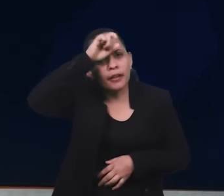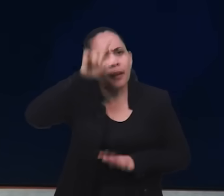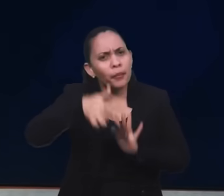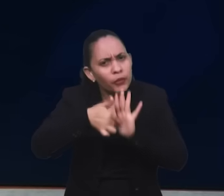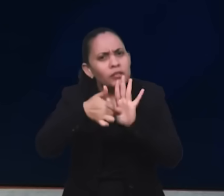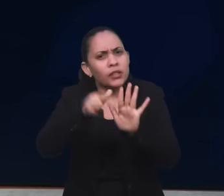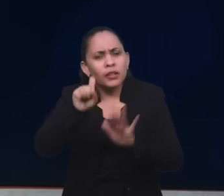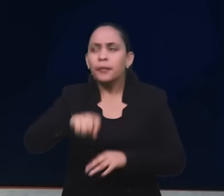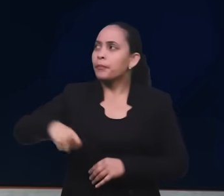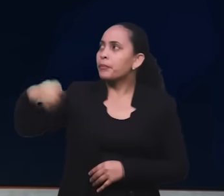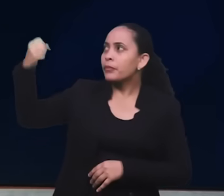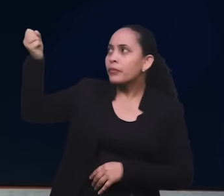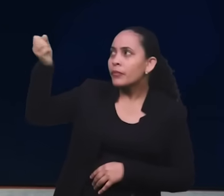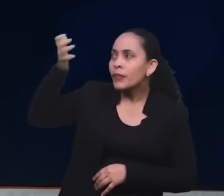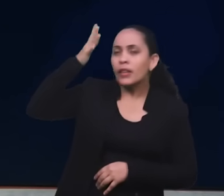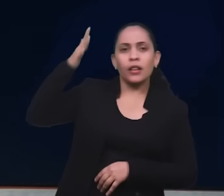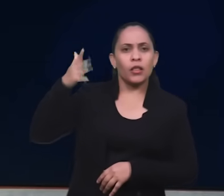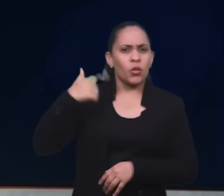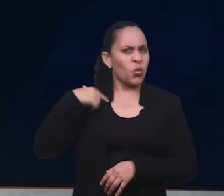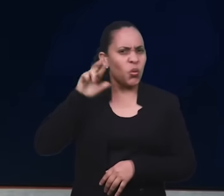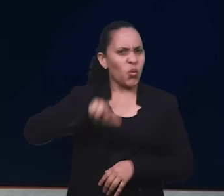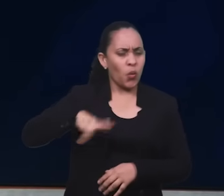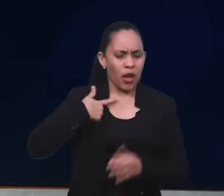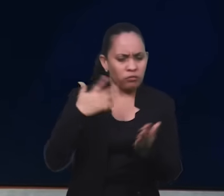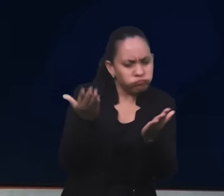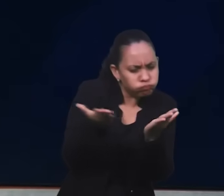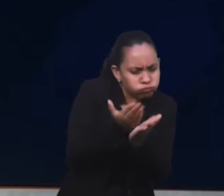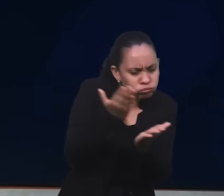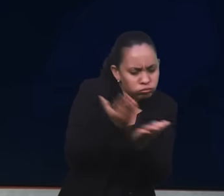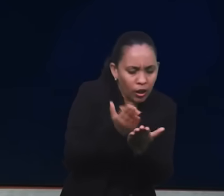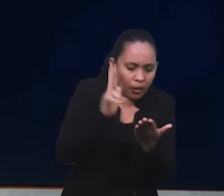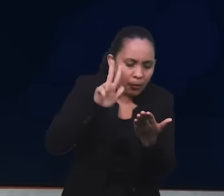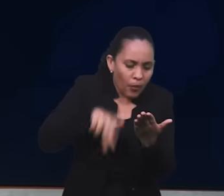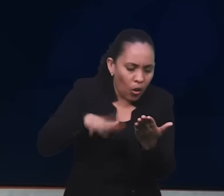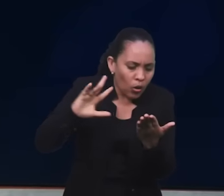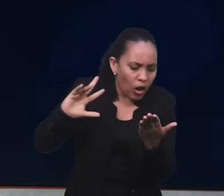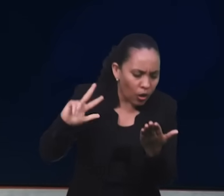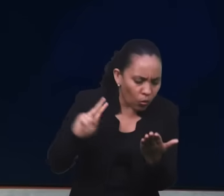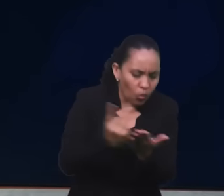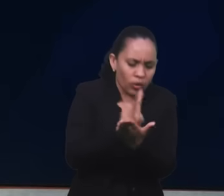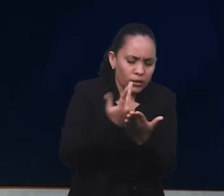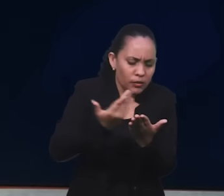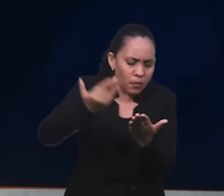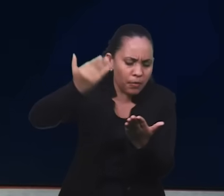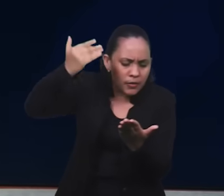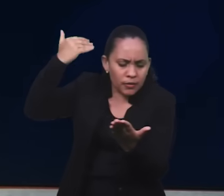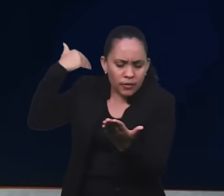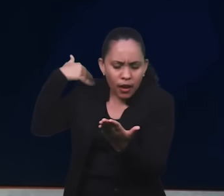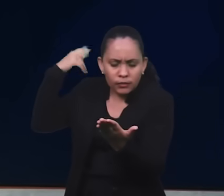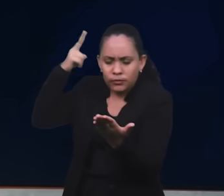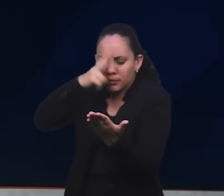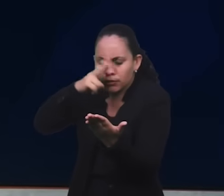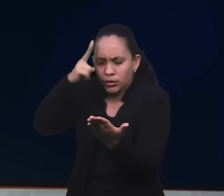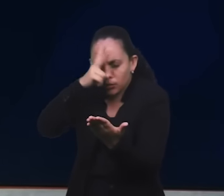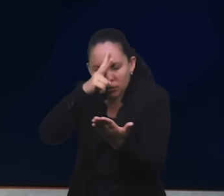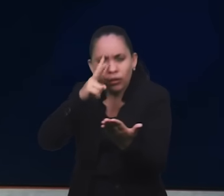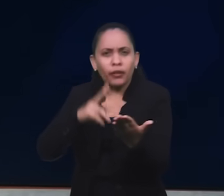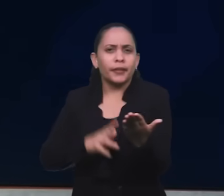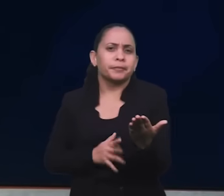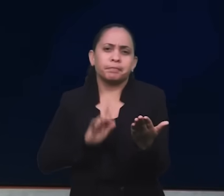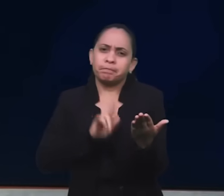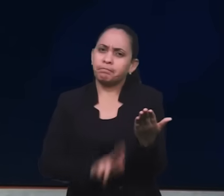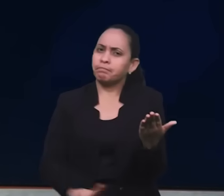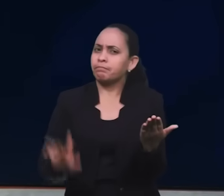disso, não é o aprender em livros, não é o aprender o que aconteceu na história, no passado, ou o